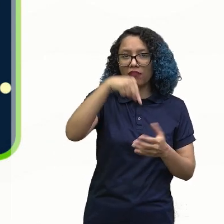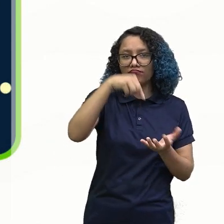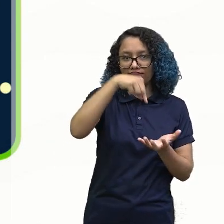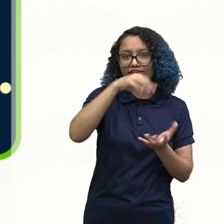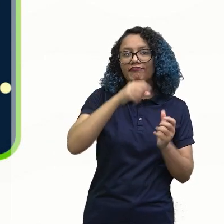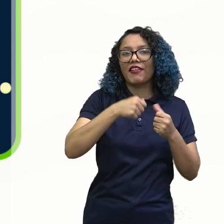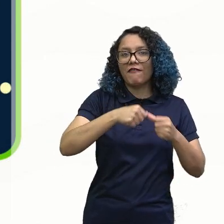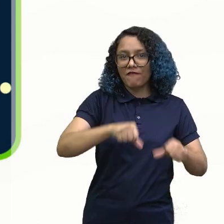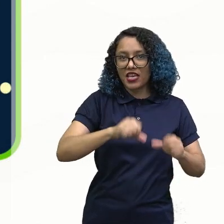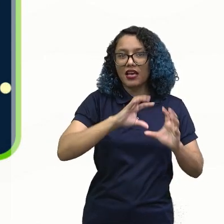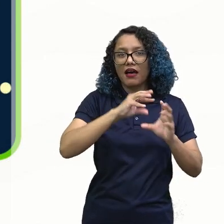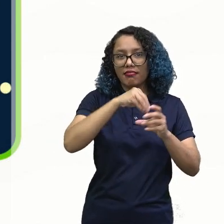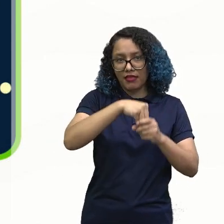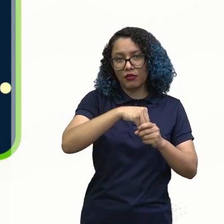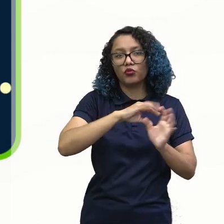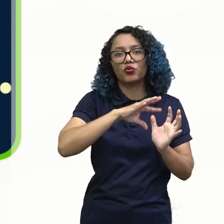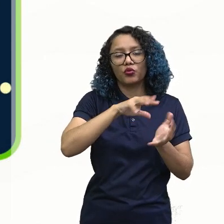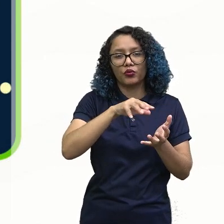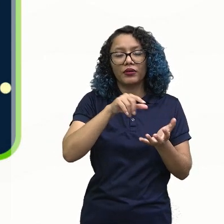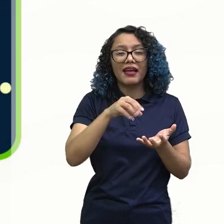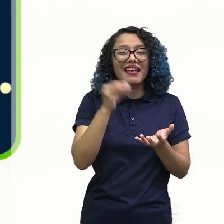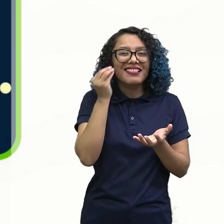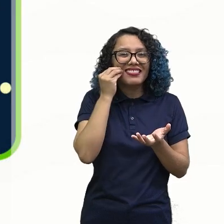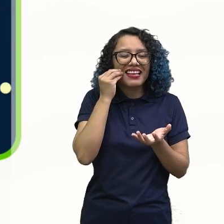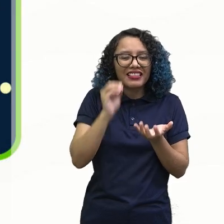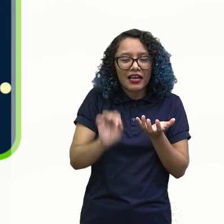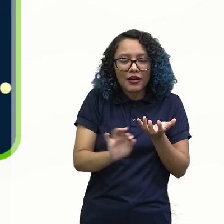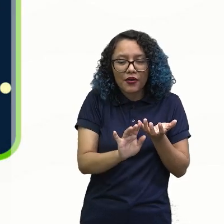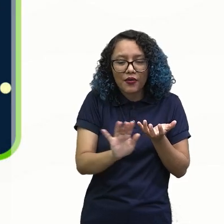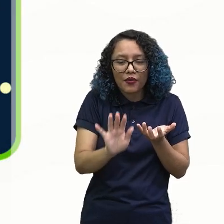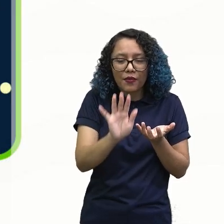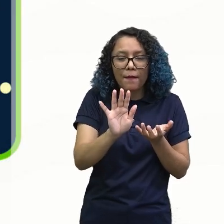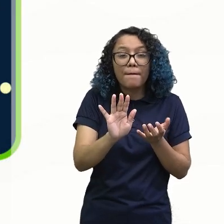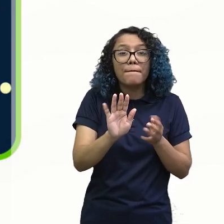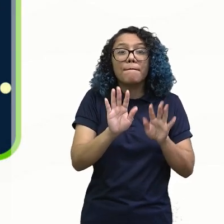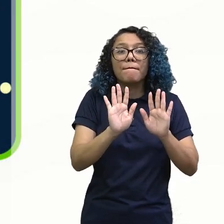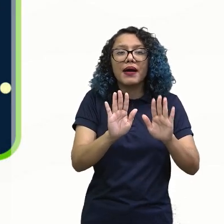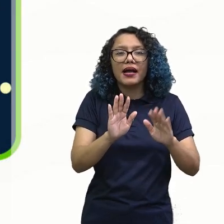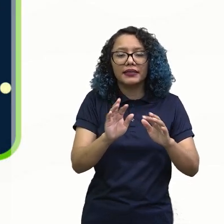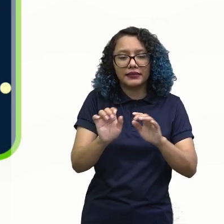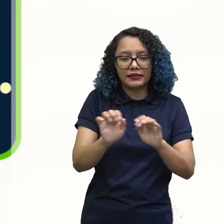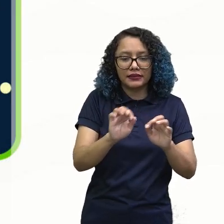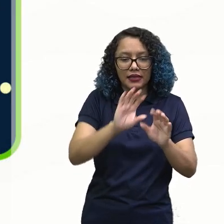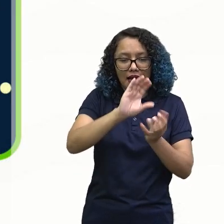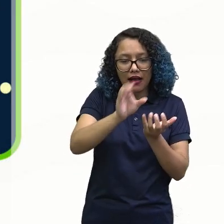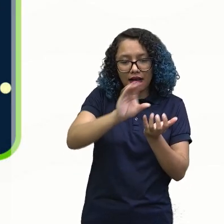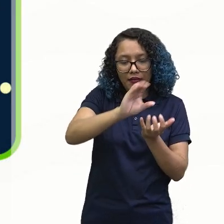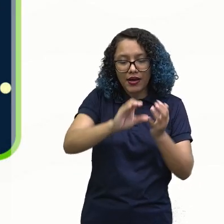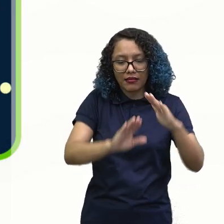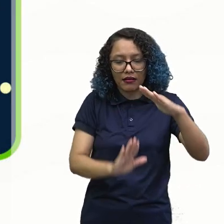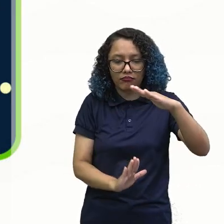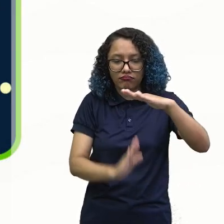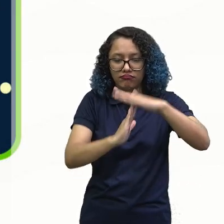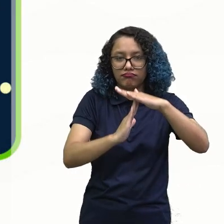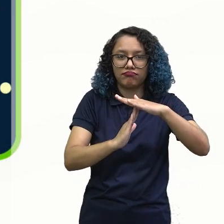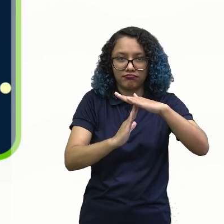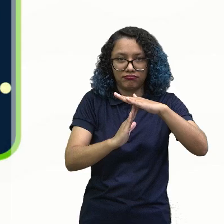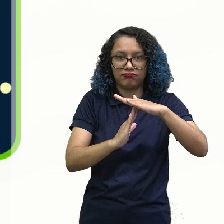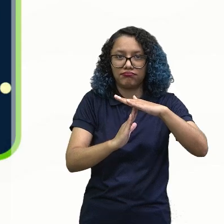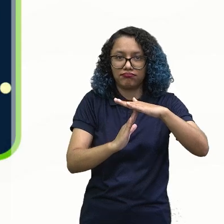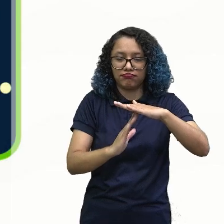ela, quando tenta sair do planeta, ela reflete nessa camada de gases, né? E